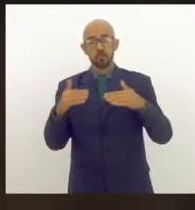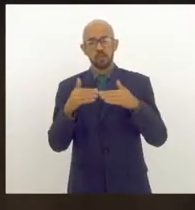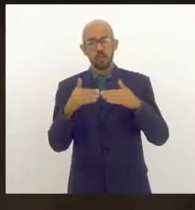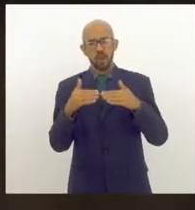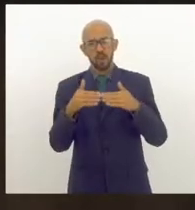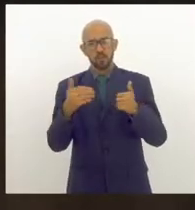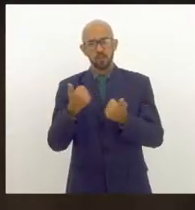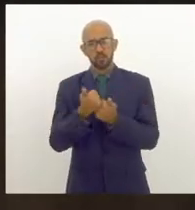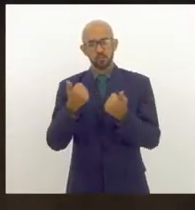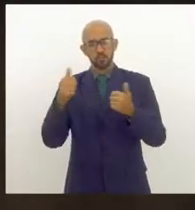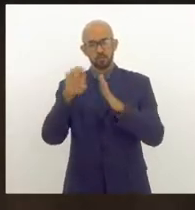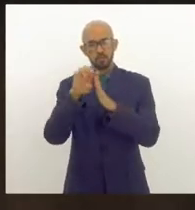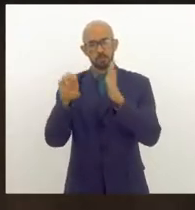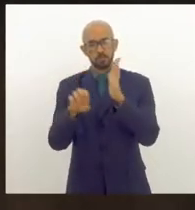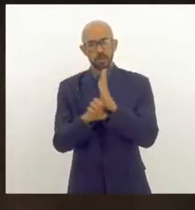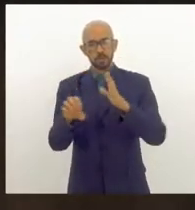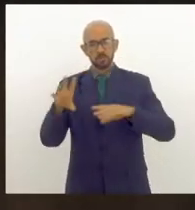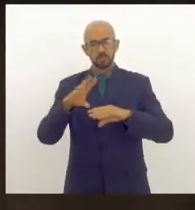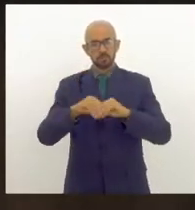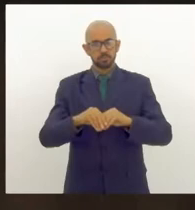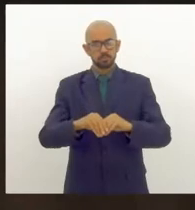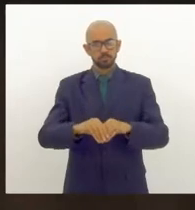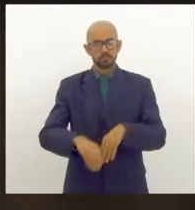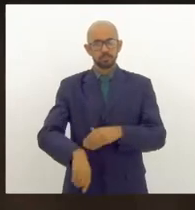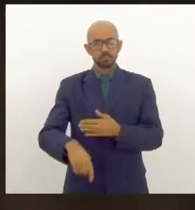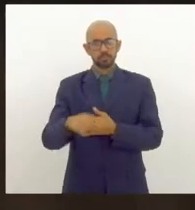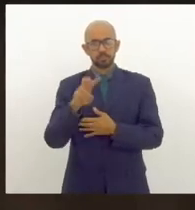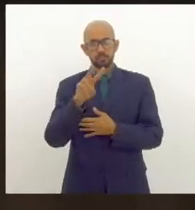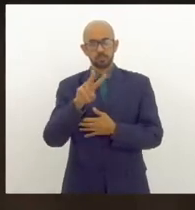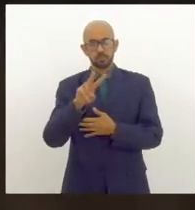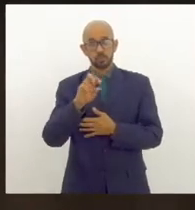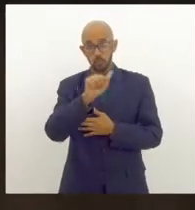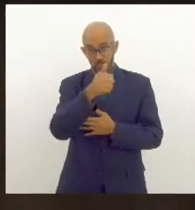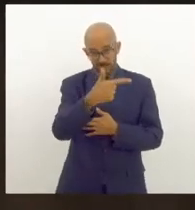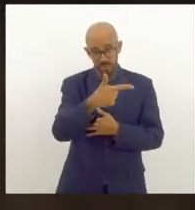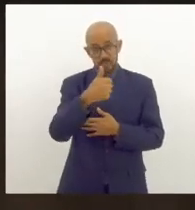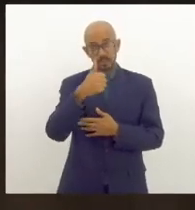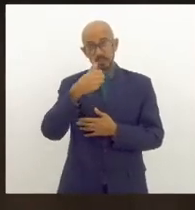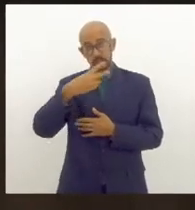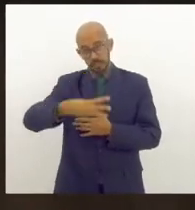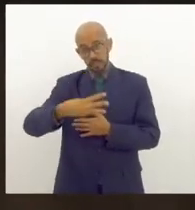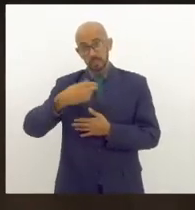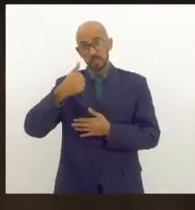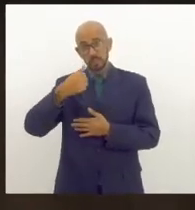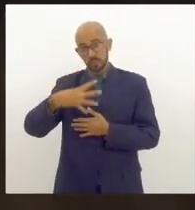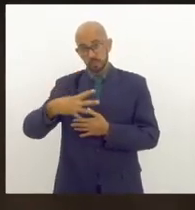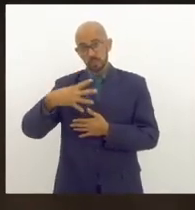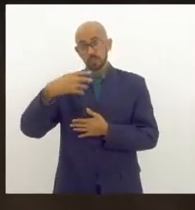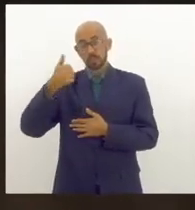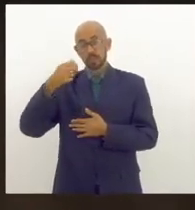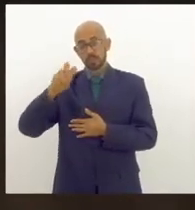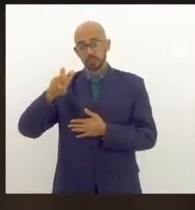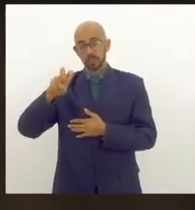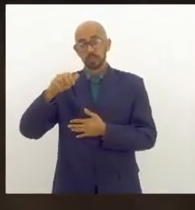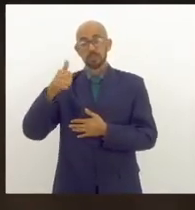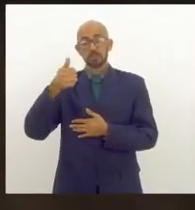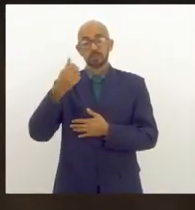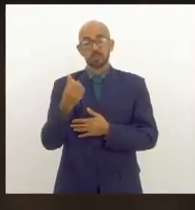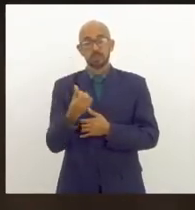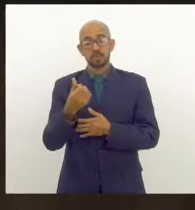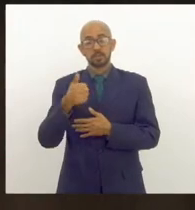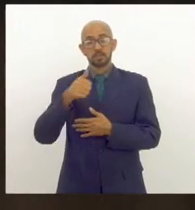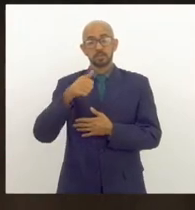com subemenda aglutinativa às emendas 12, 13, 14, 15,